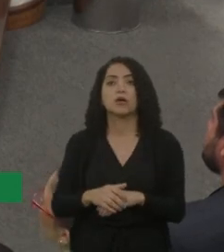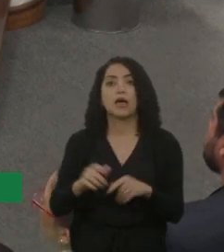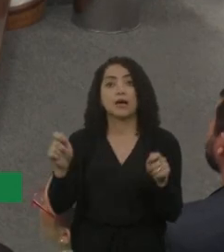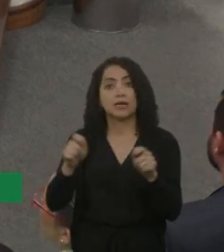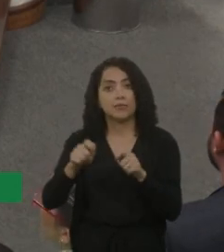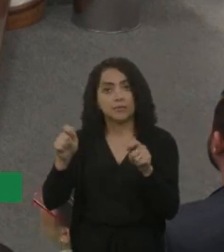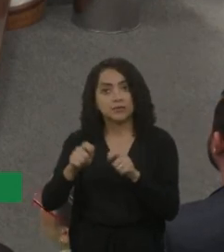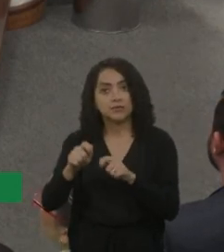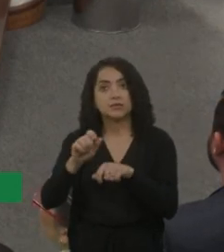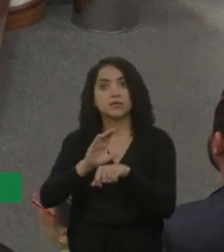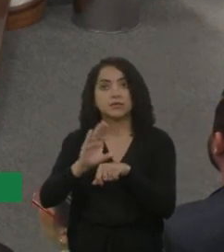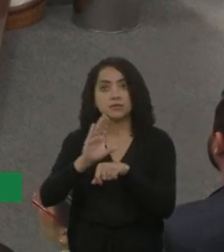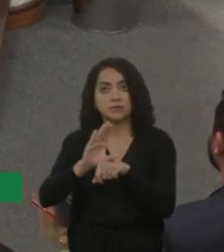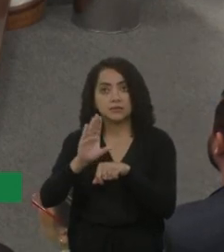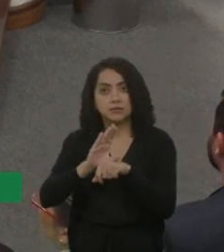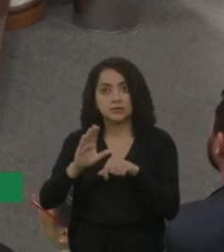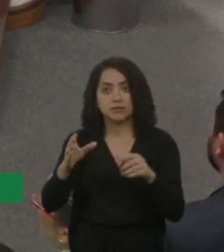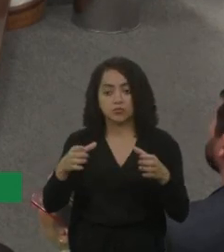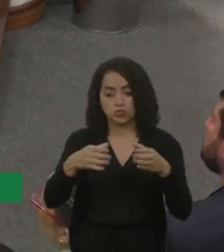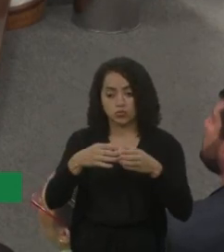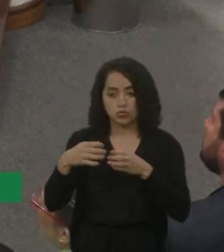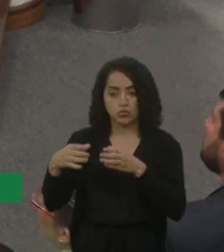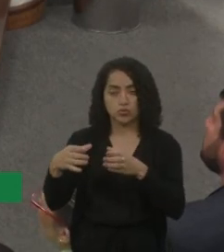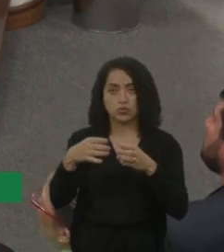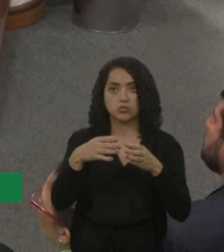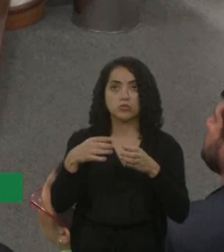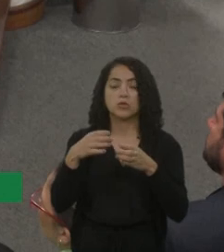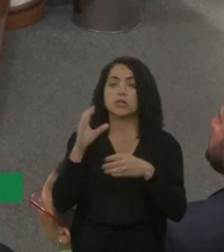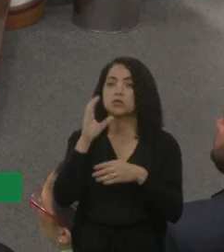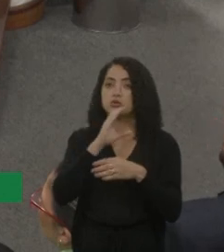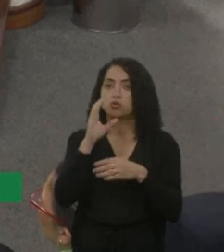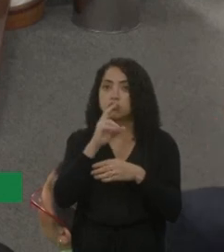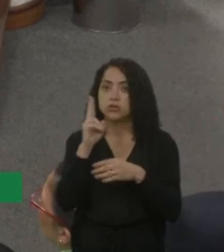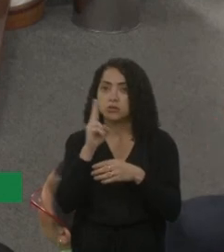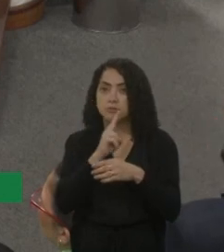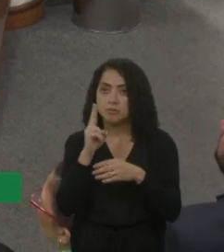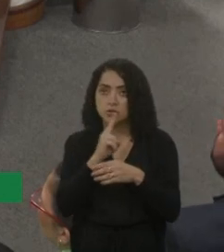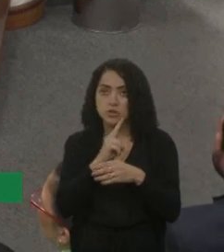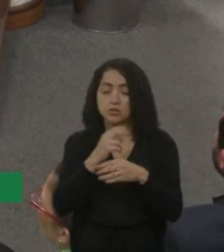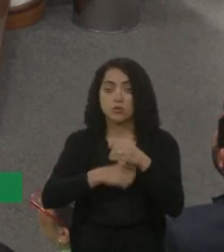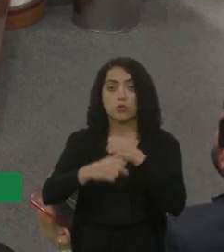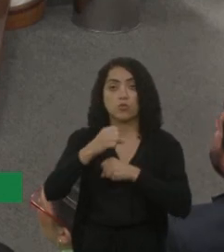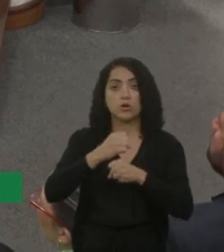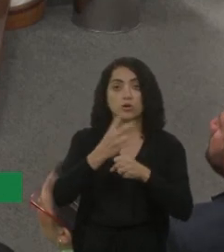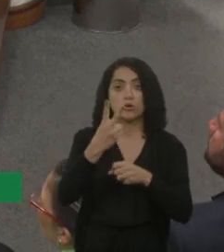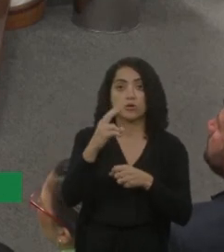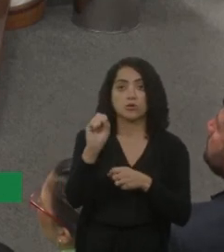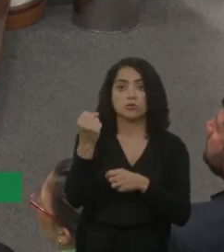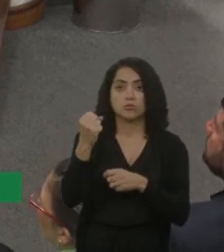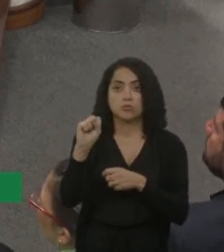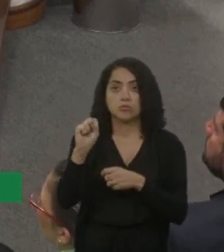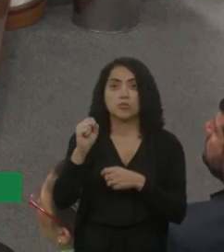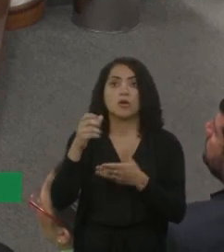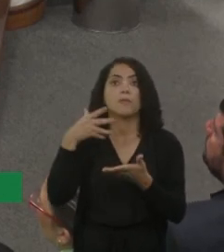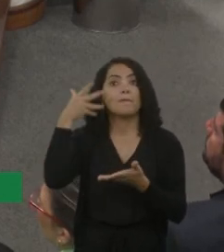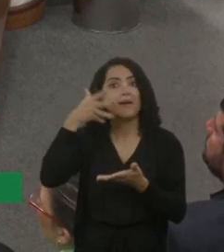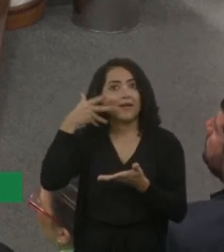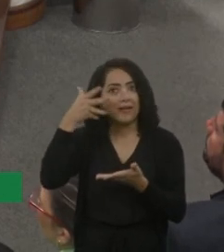equipes da atenção primária de urgência e emergência. O ano passado, a gente fez 28 web palestras